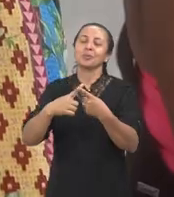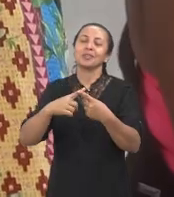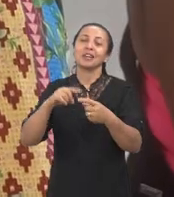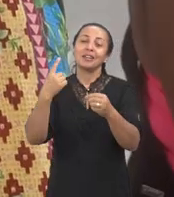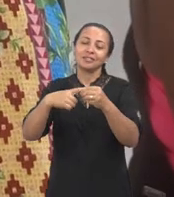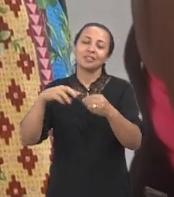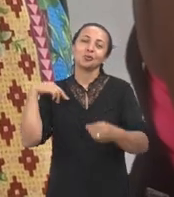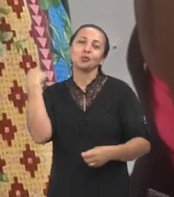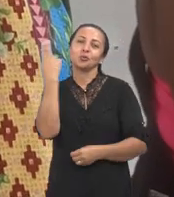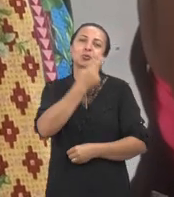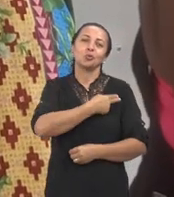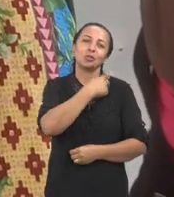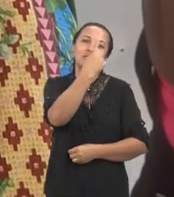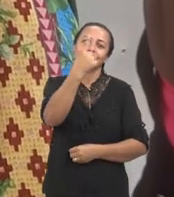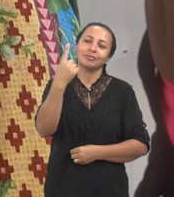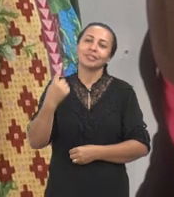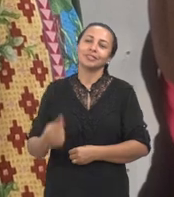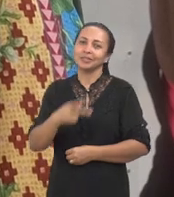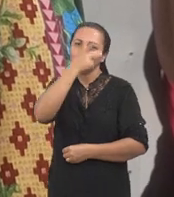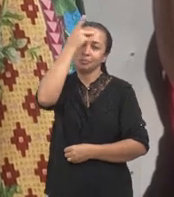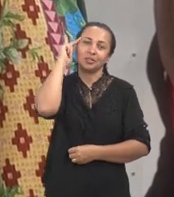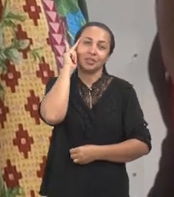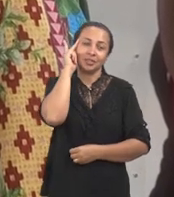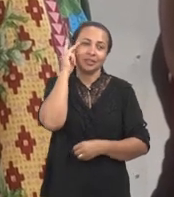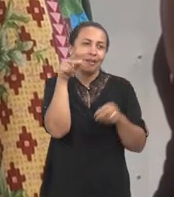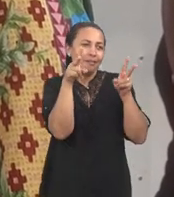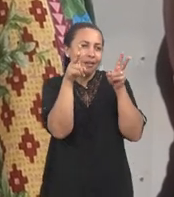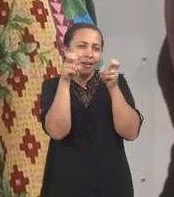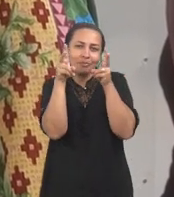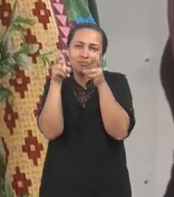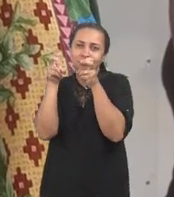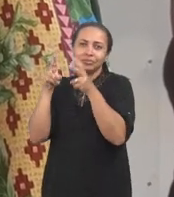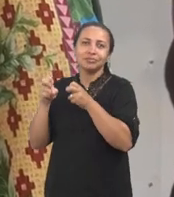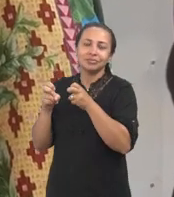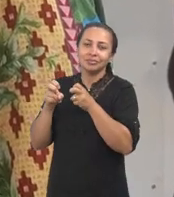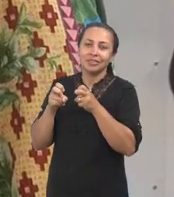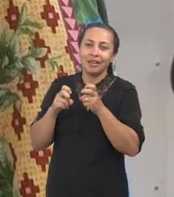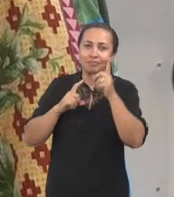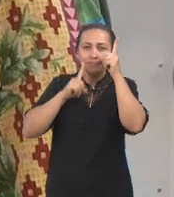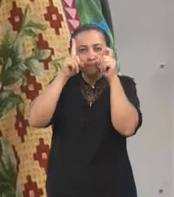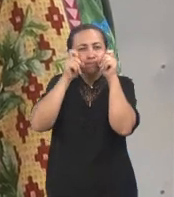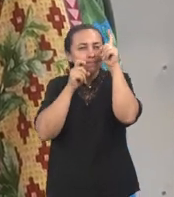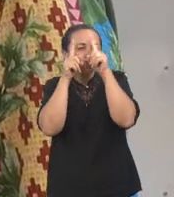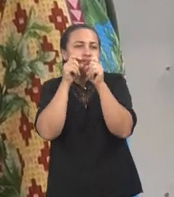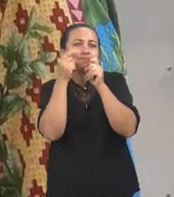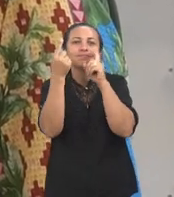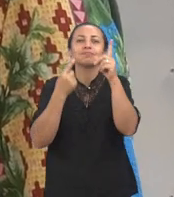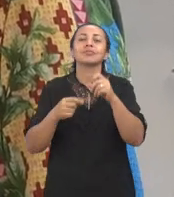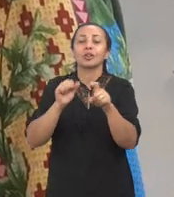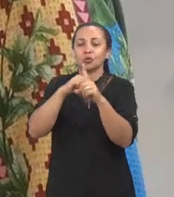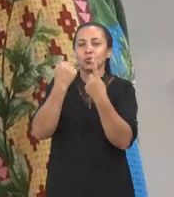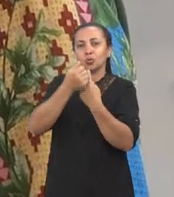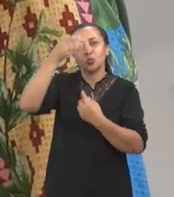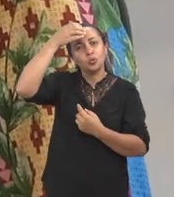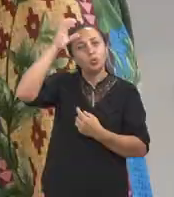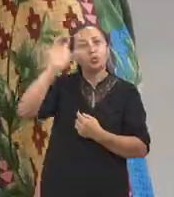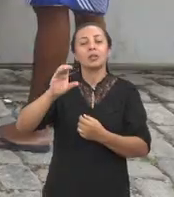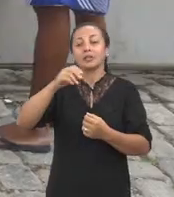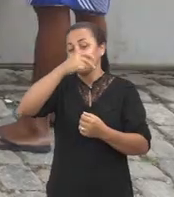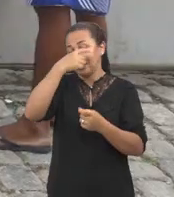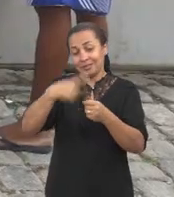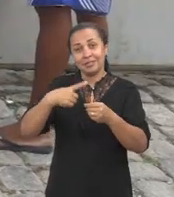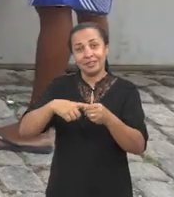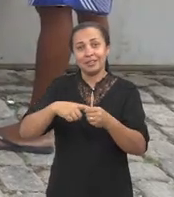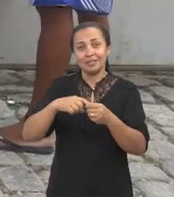coletiva Então essa captar essa estas reações nesse percurso sócio cultural da cidade Esse